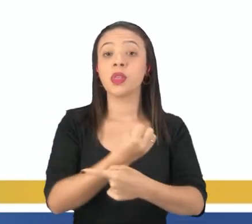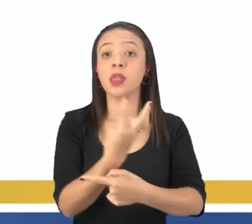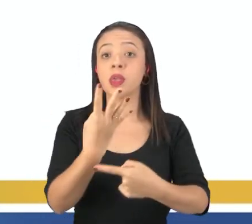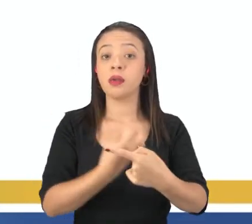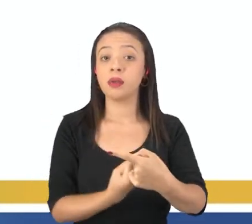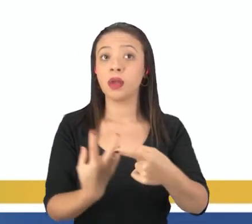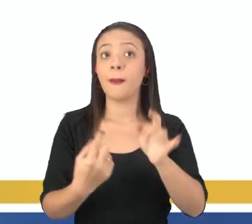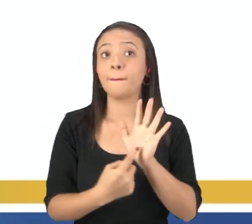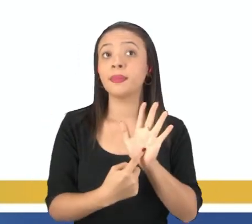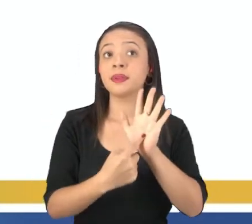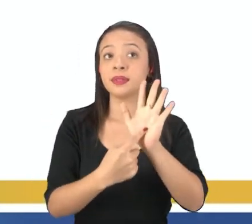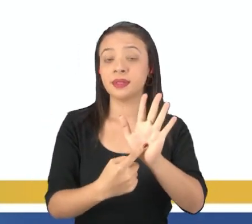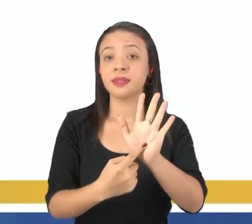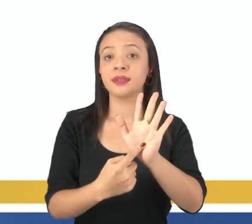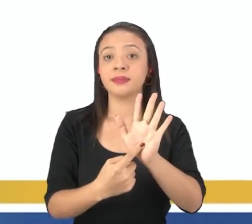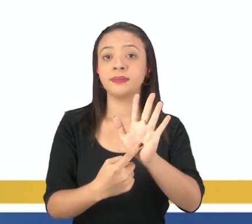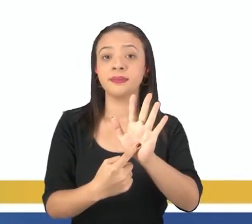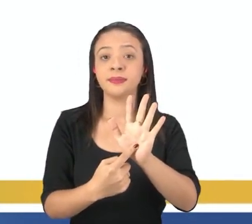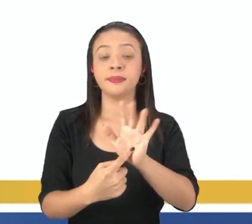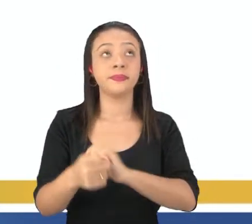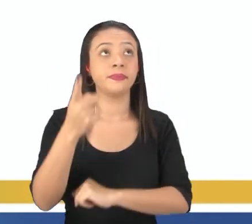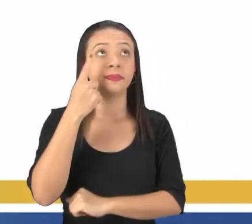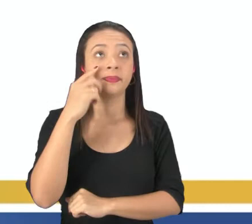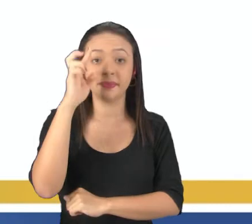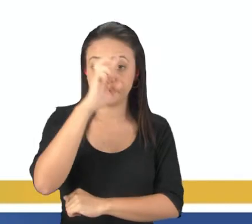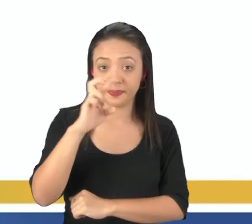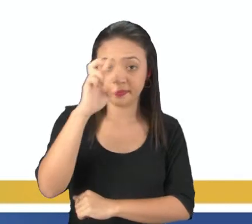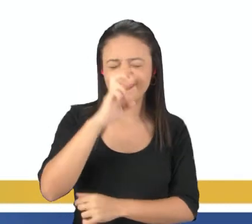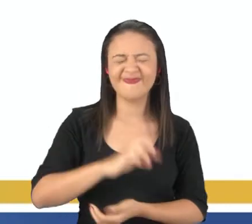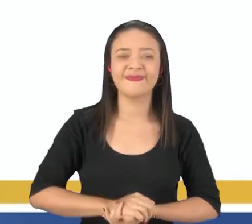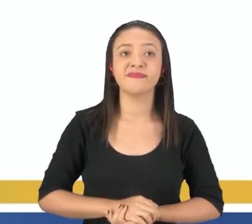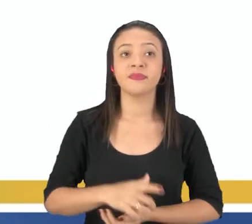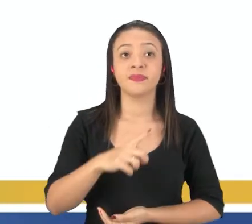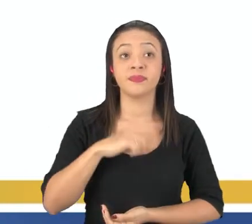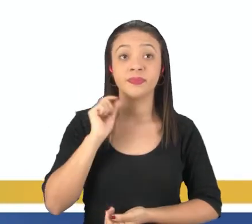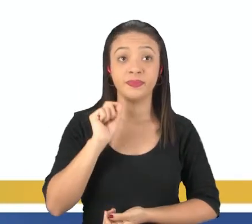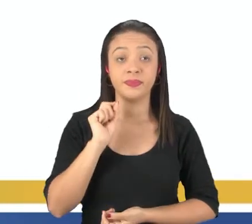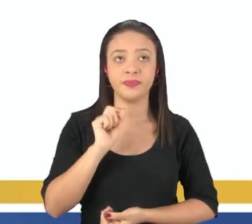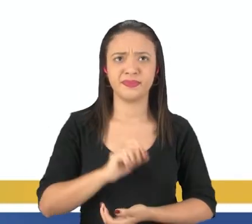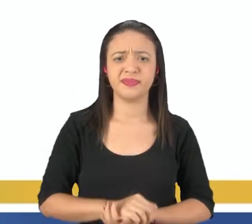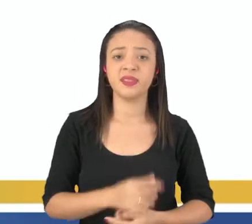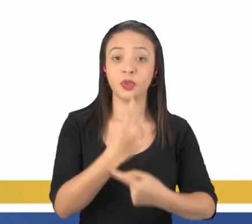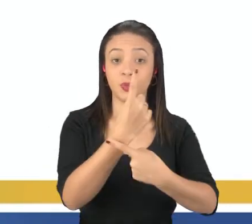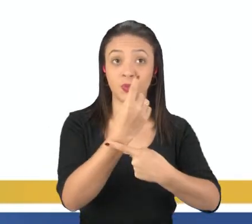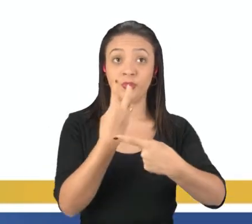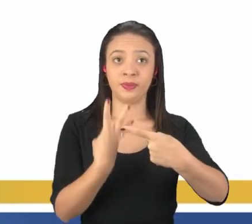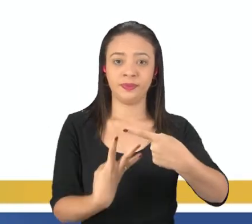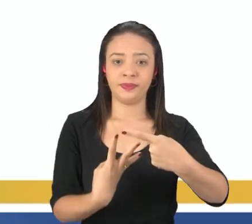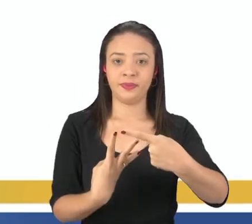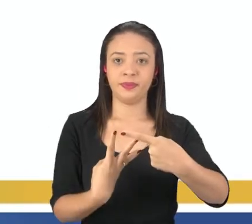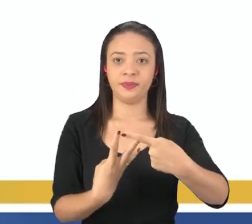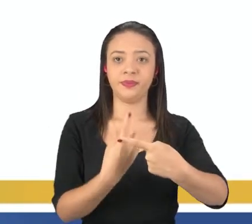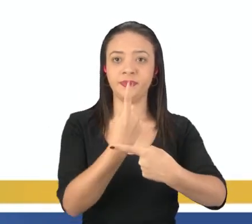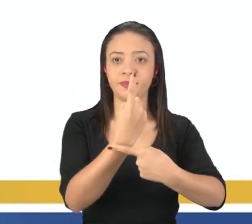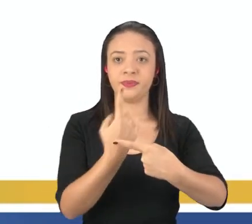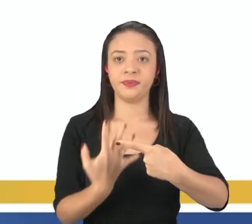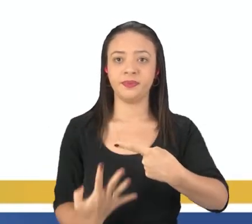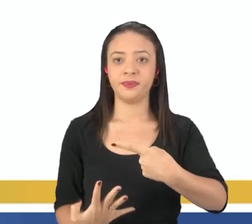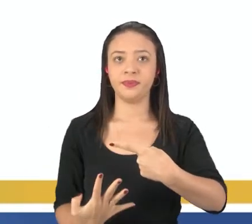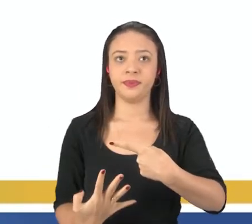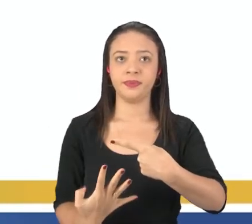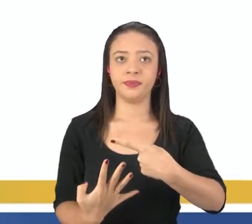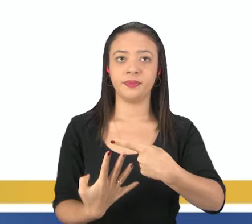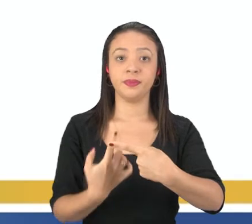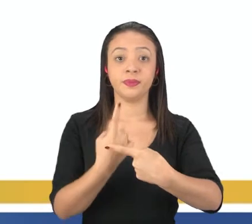apresentados nas fichas a seguir Observe o que nós temos né um terço um